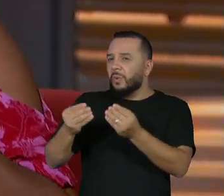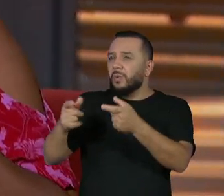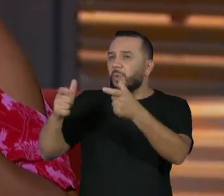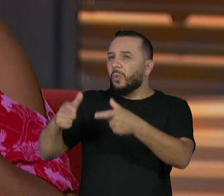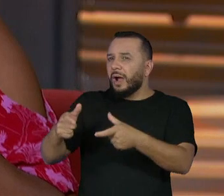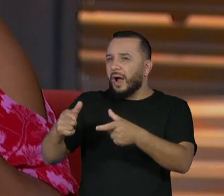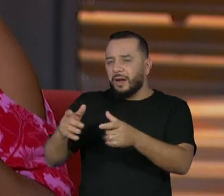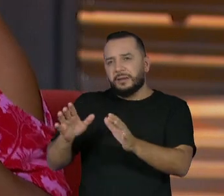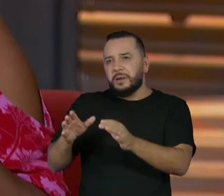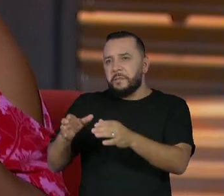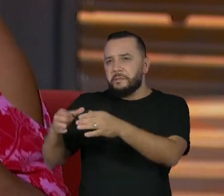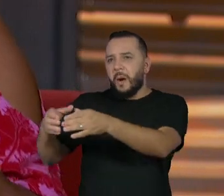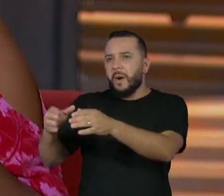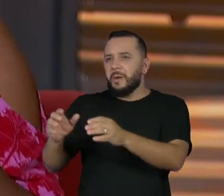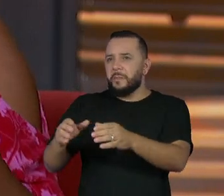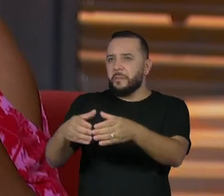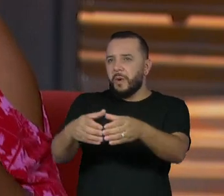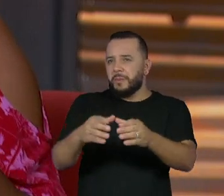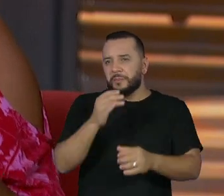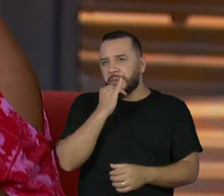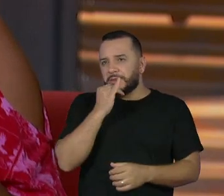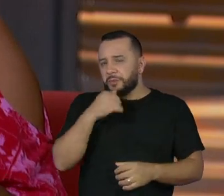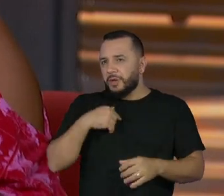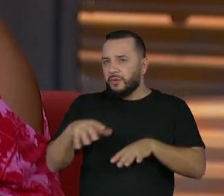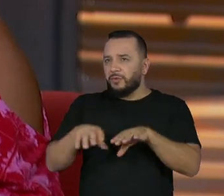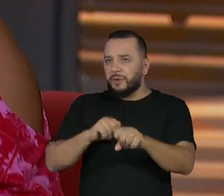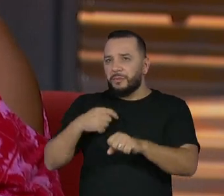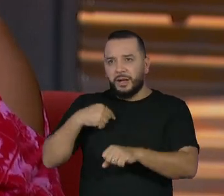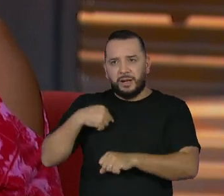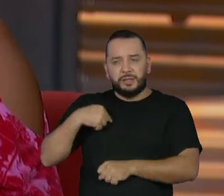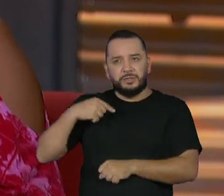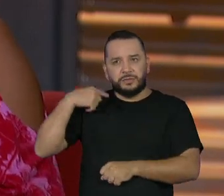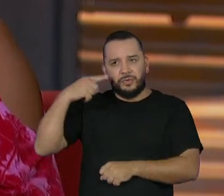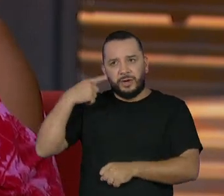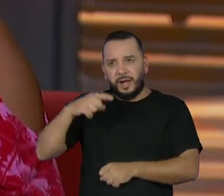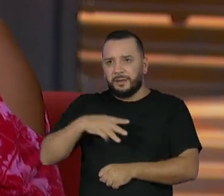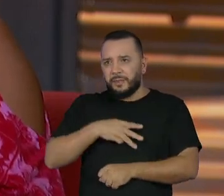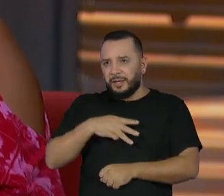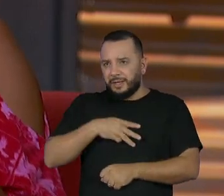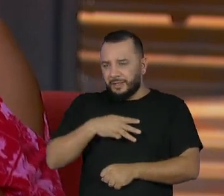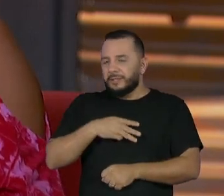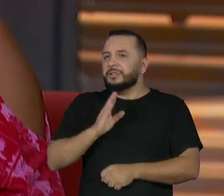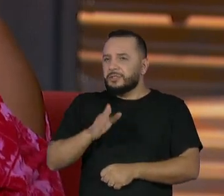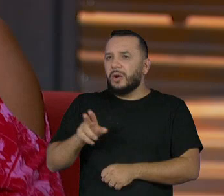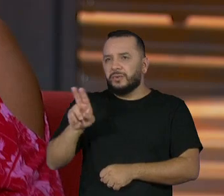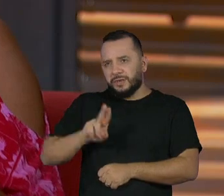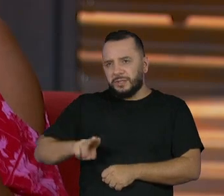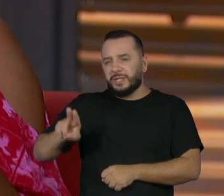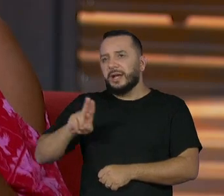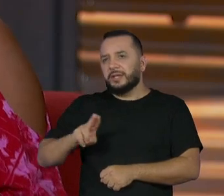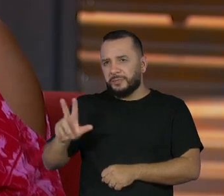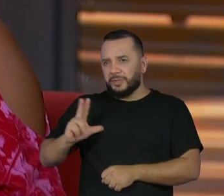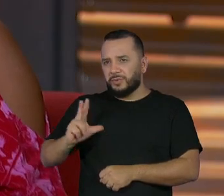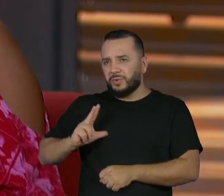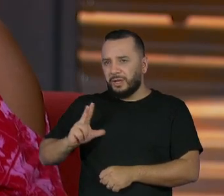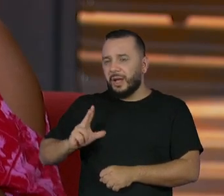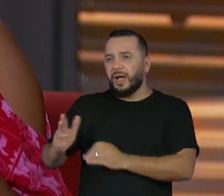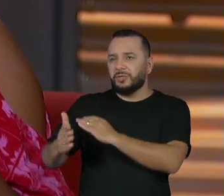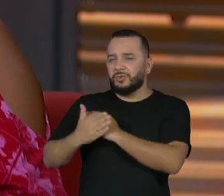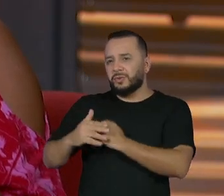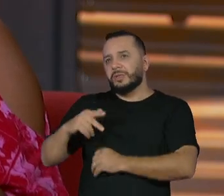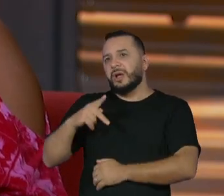Então, por exemplo, eu sou formada em Direito no Mackenzie, numa universidade privada, graças ao ProUni. Na minha